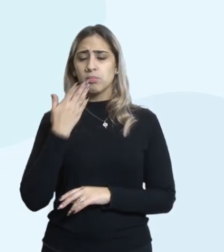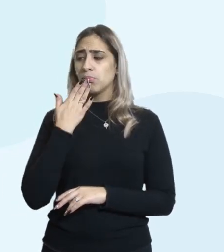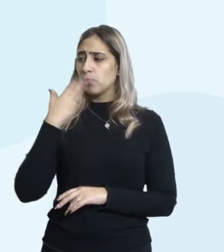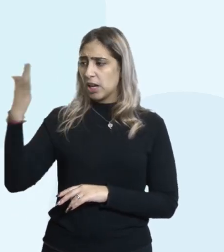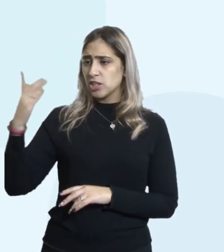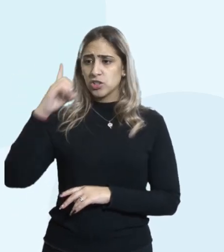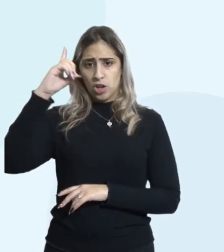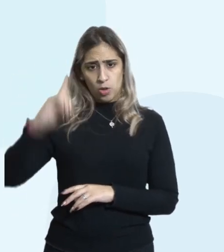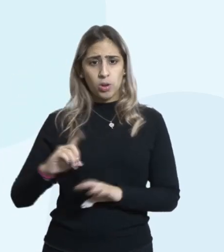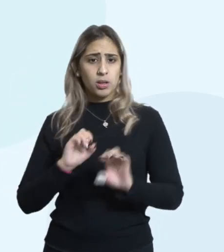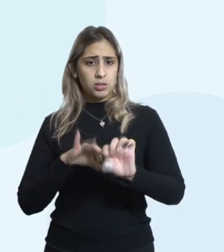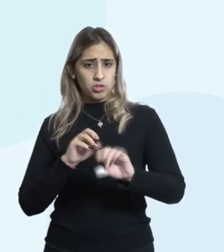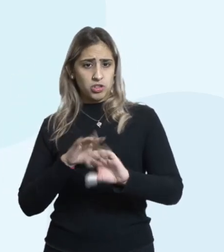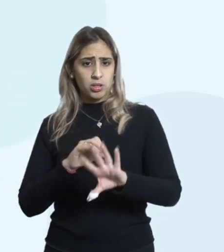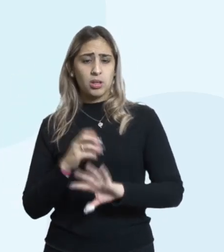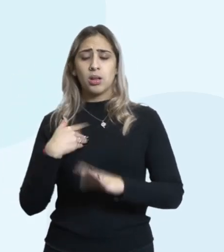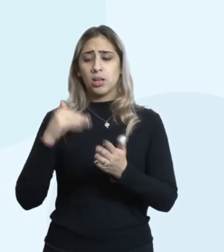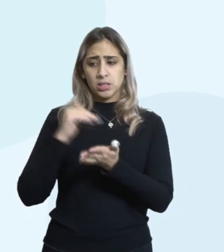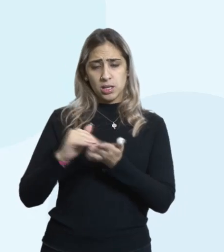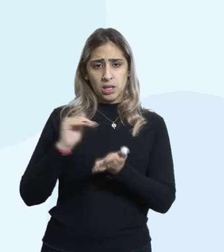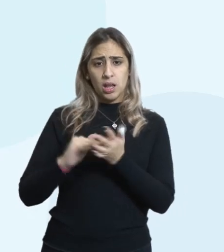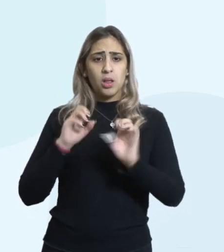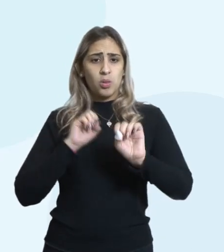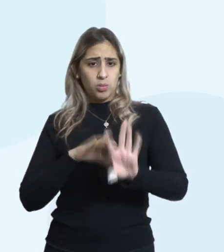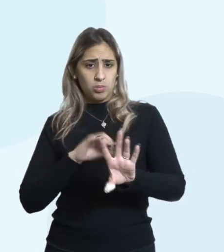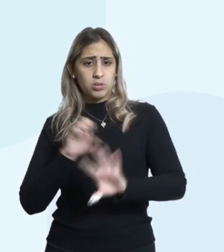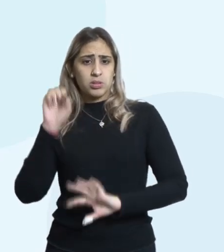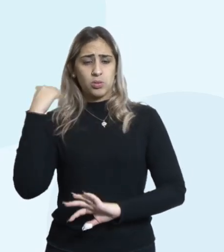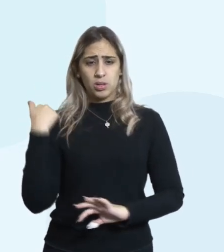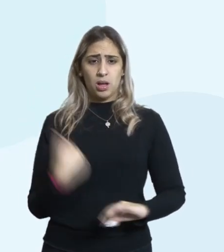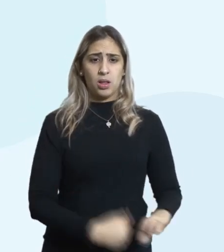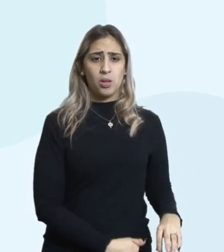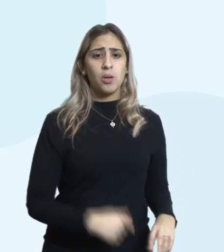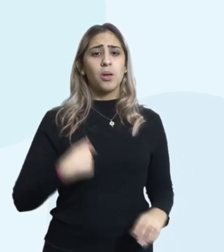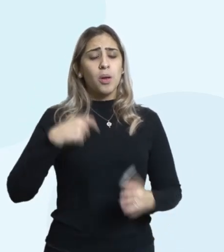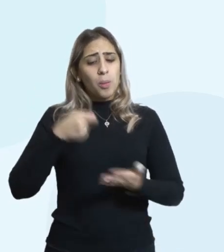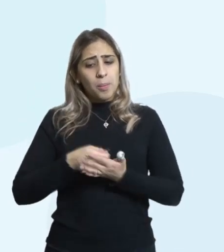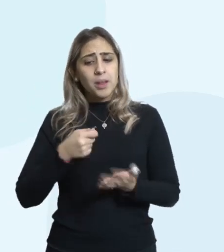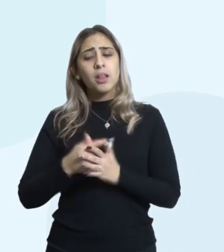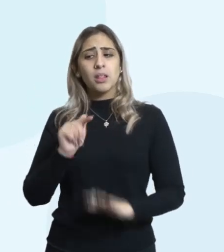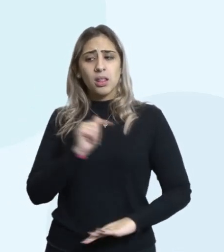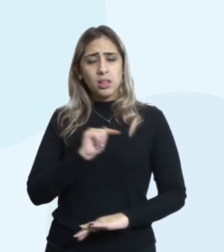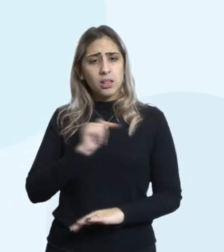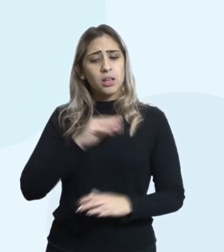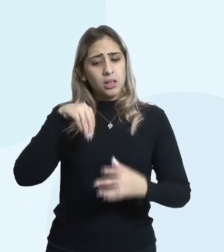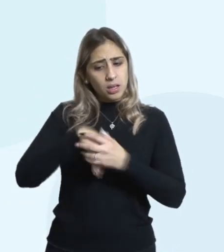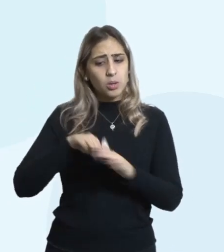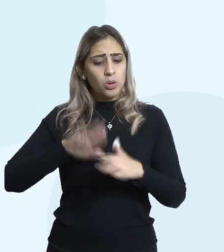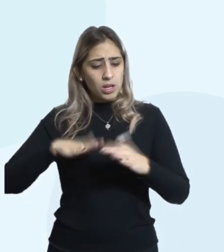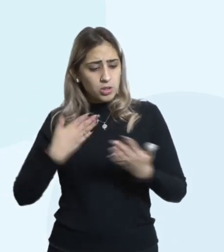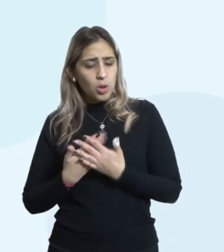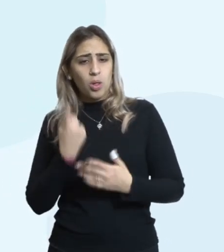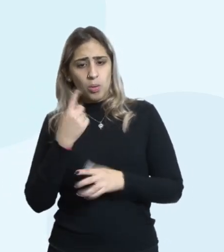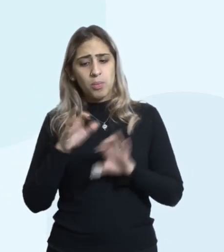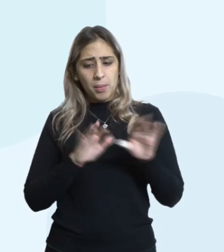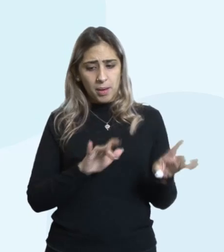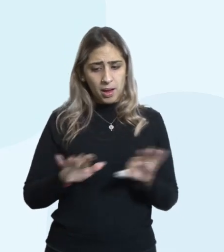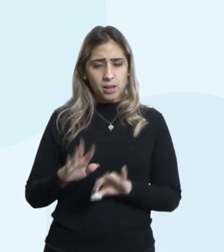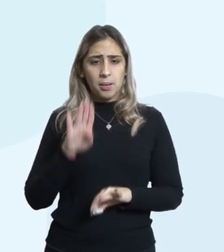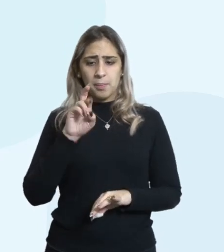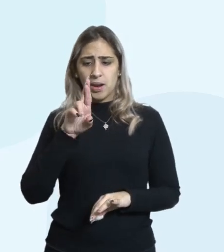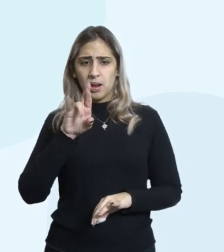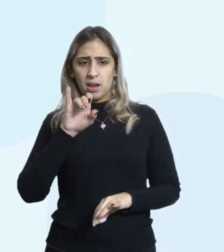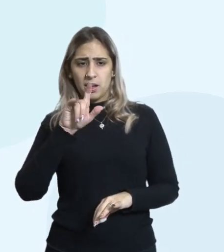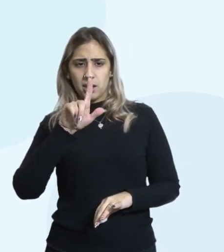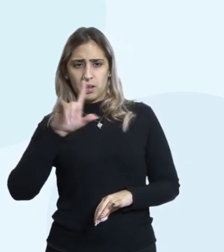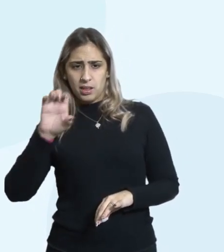ensino, acione a Secretaria de Educação do Estado para que esse aluno tenha uma máquina Braille dentro da escola. Ele precisa fazer o registro